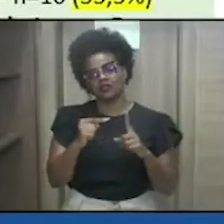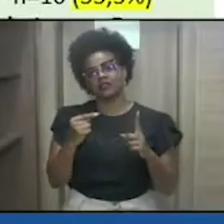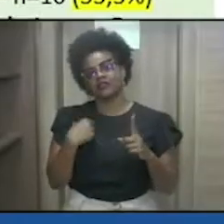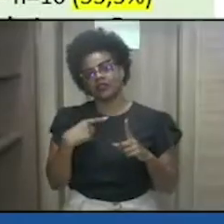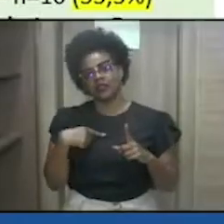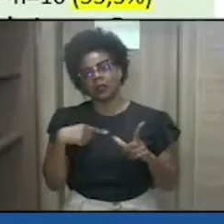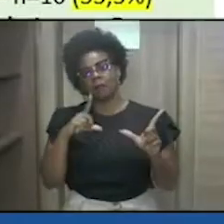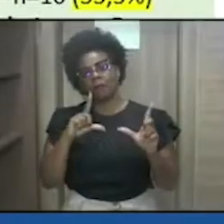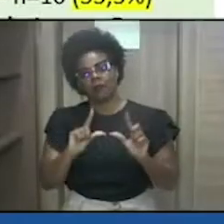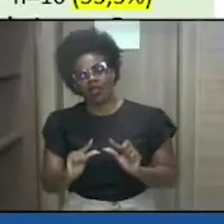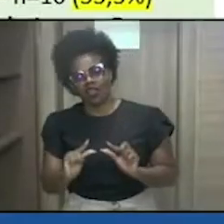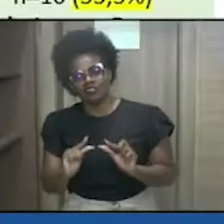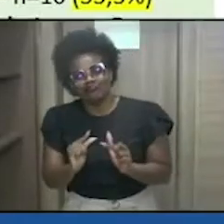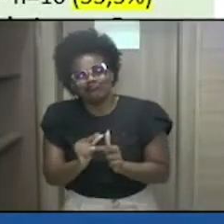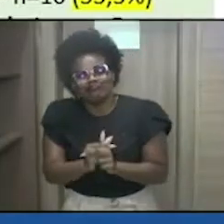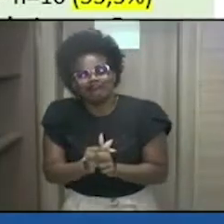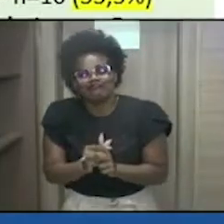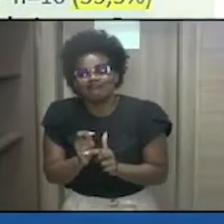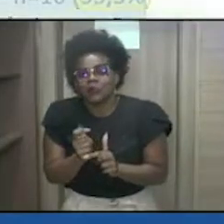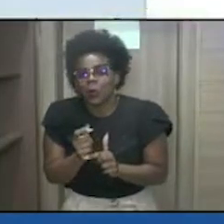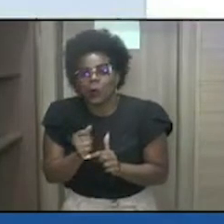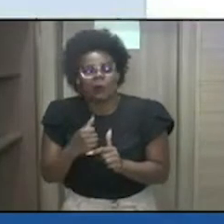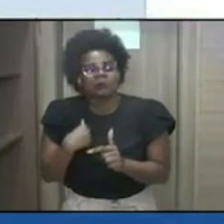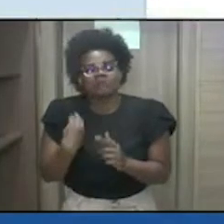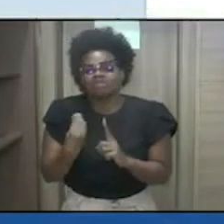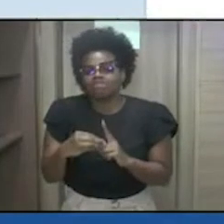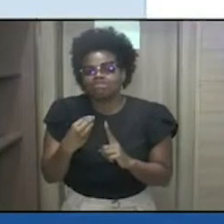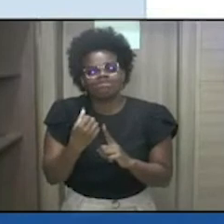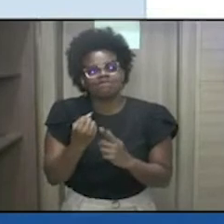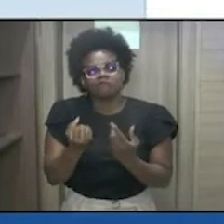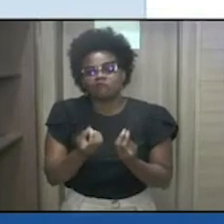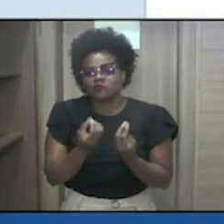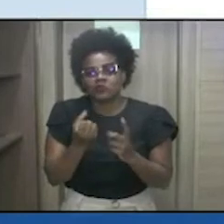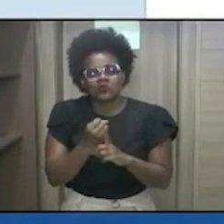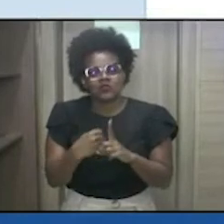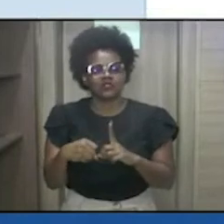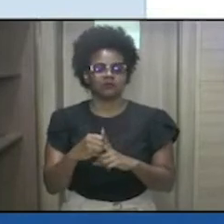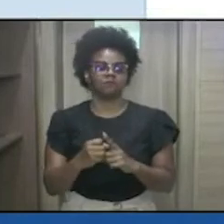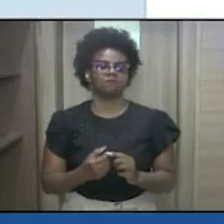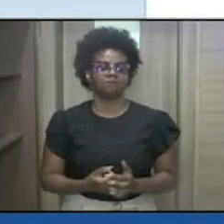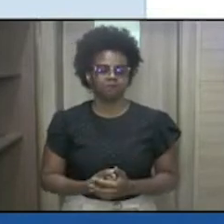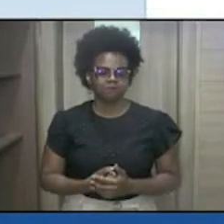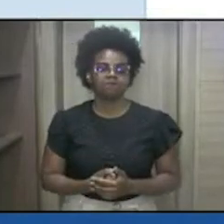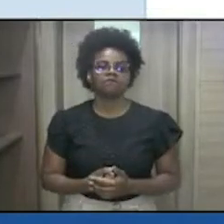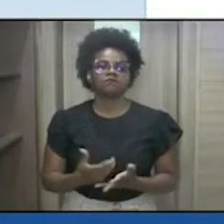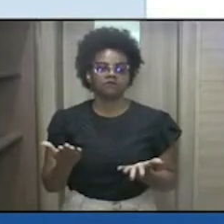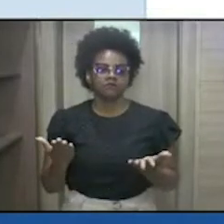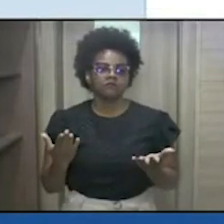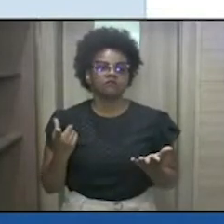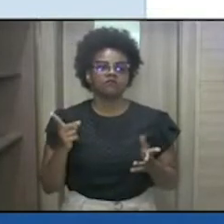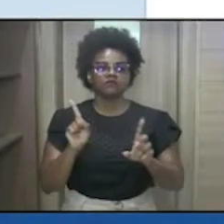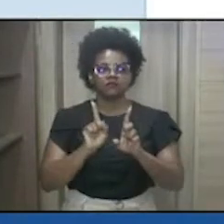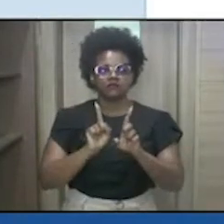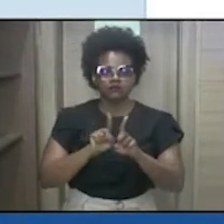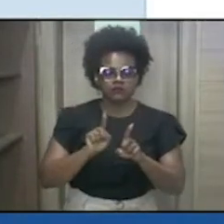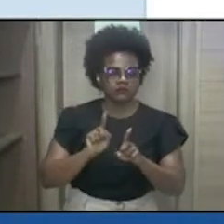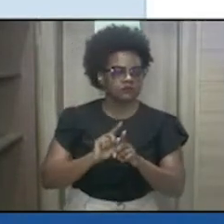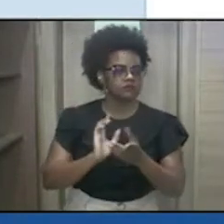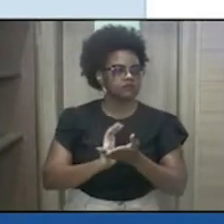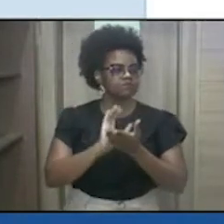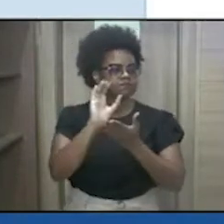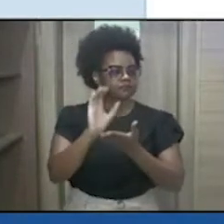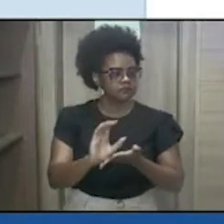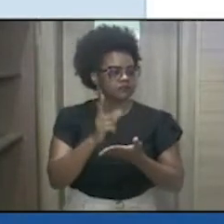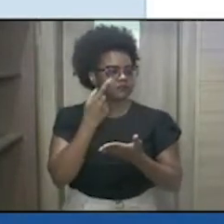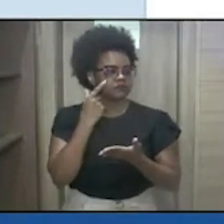entre baixa e muito baixa vulnerabilidade social. Em relação à faixa de financiamento,